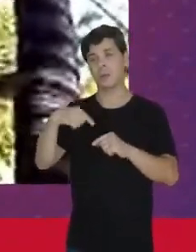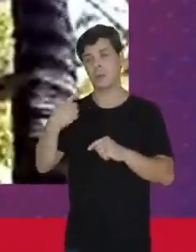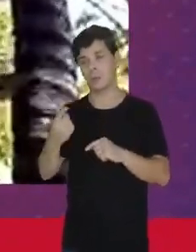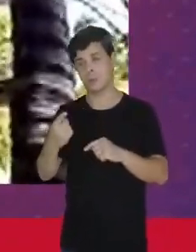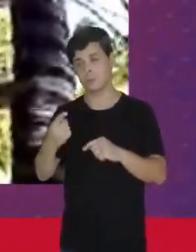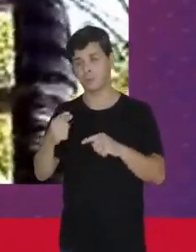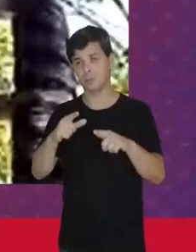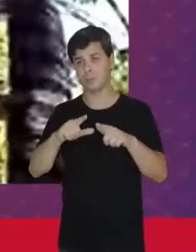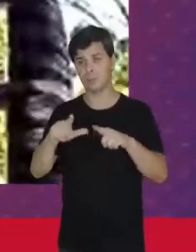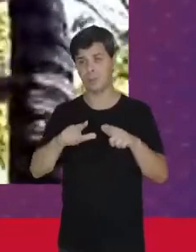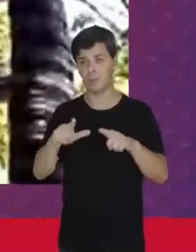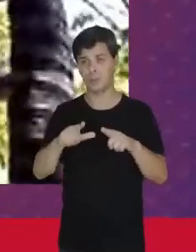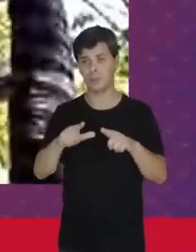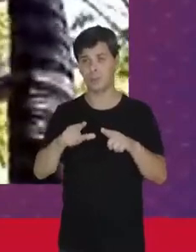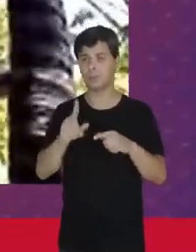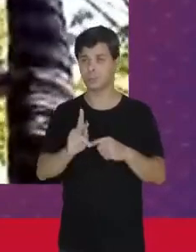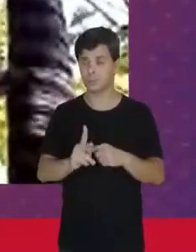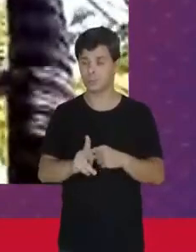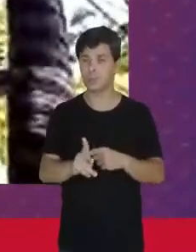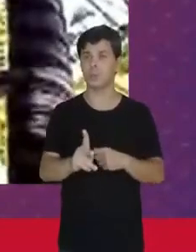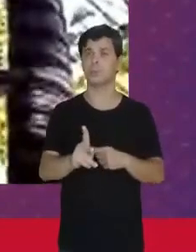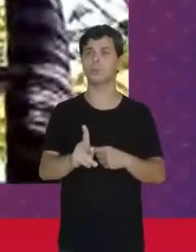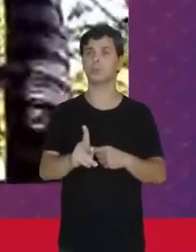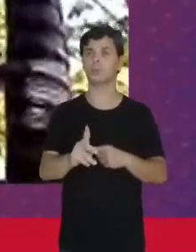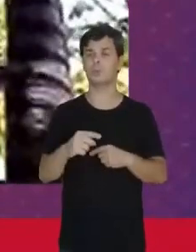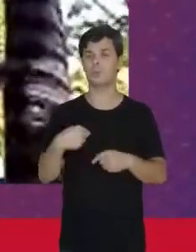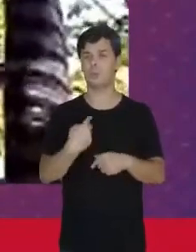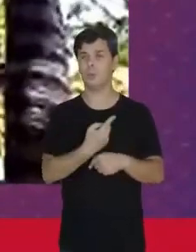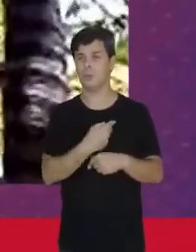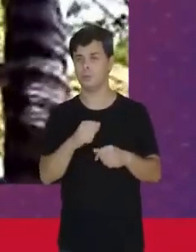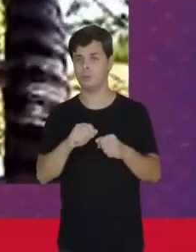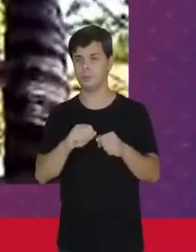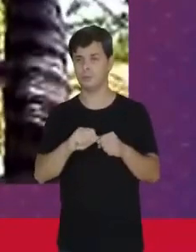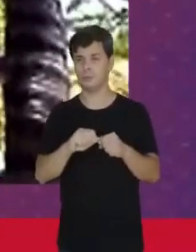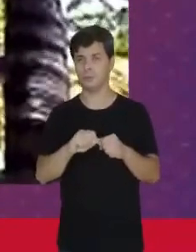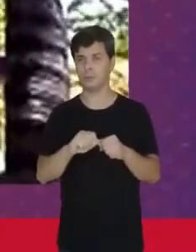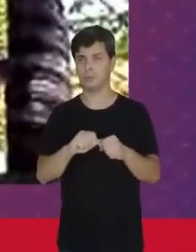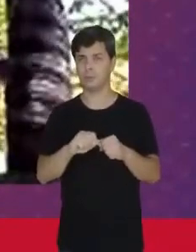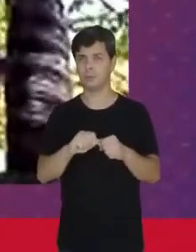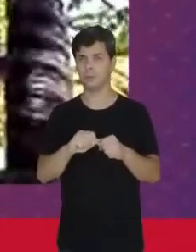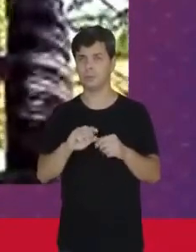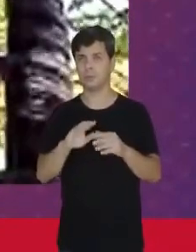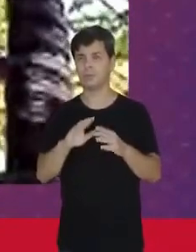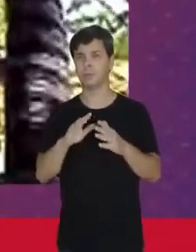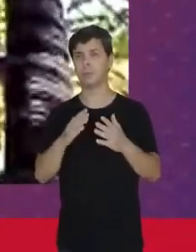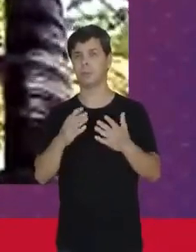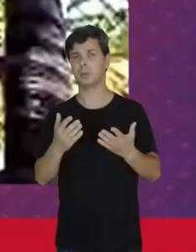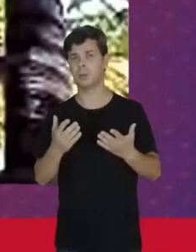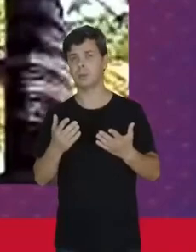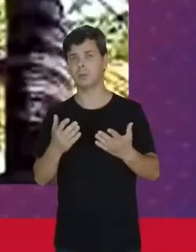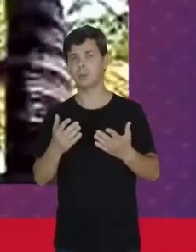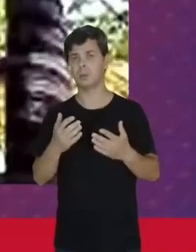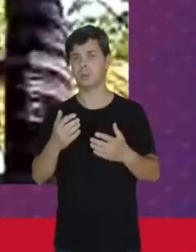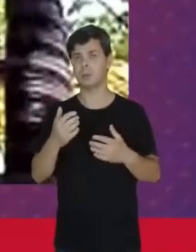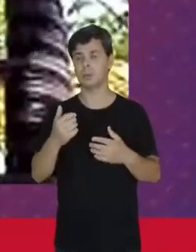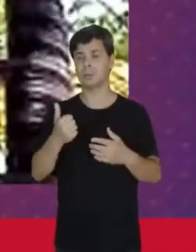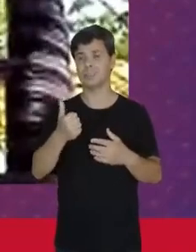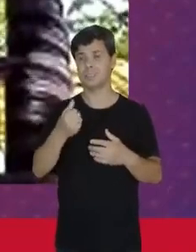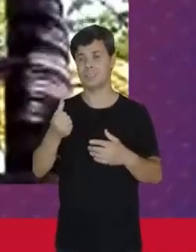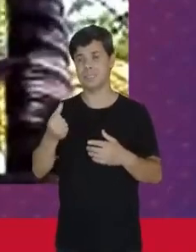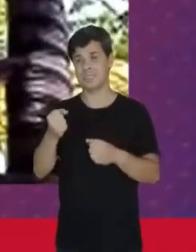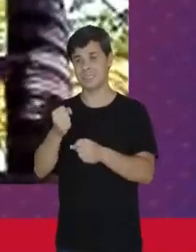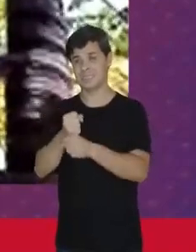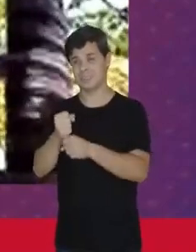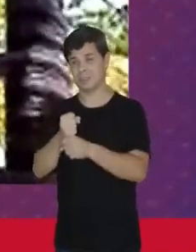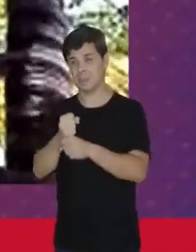gente continuamos trabalhando. Nós foi certificada, que nem eu tô falando para você, tem 16 anos que eu tenho